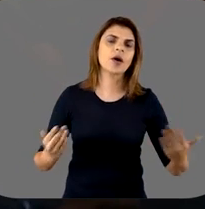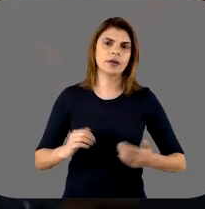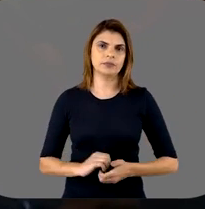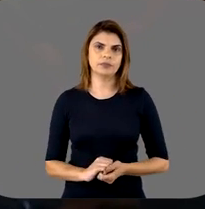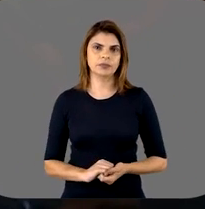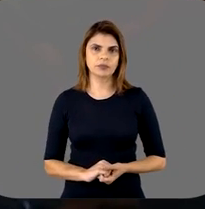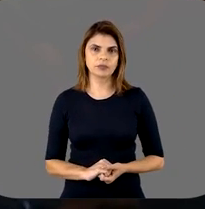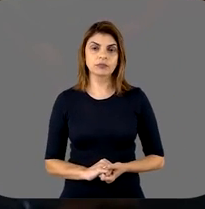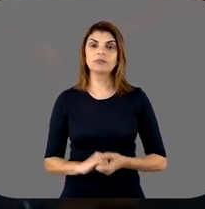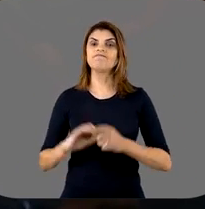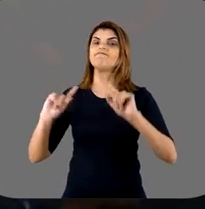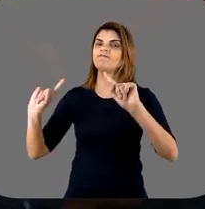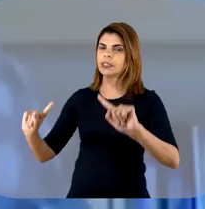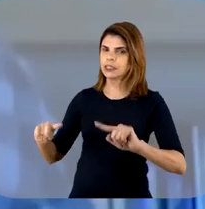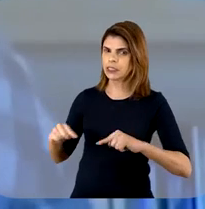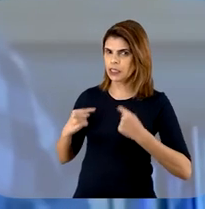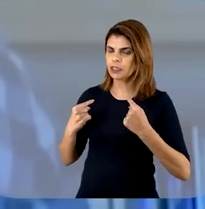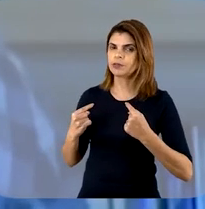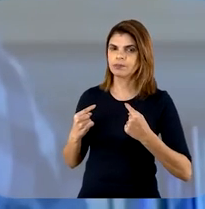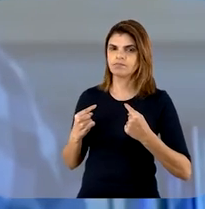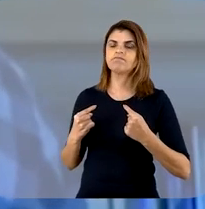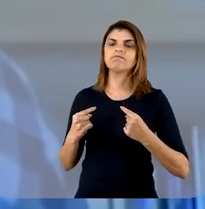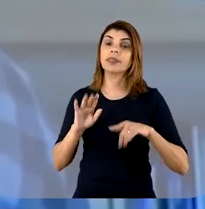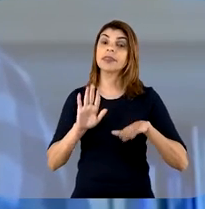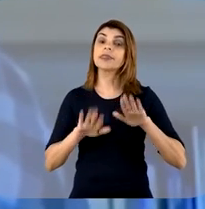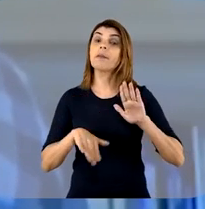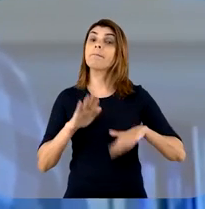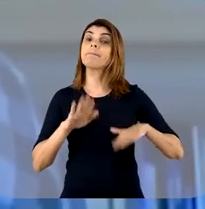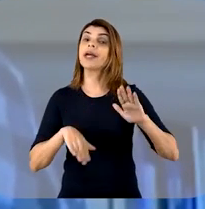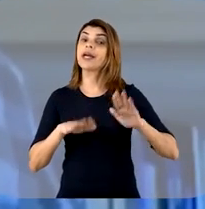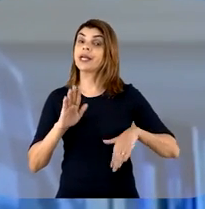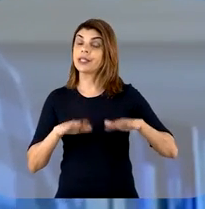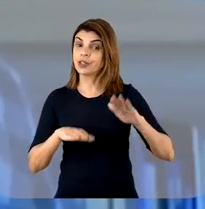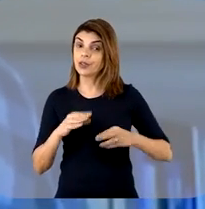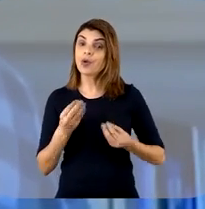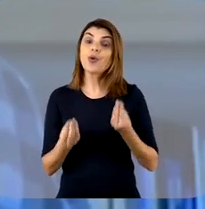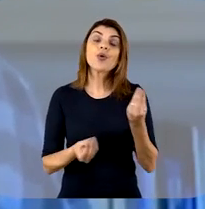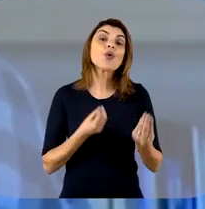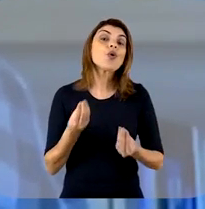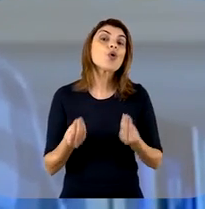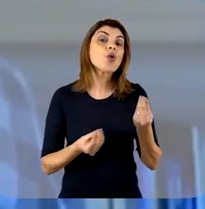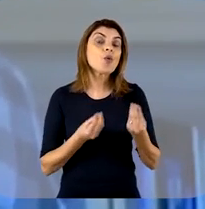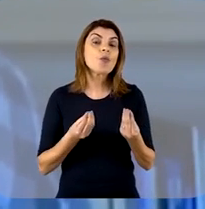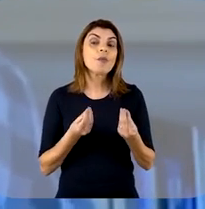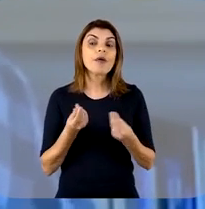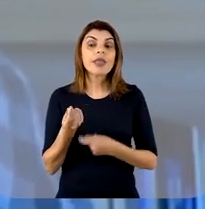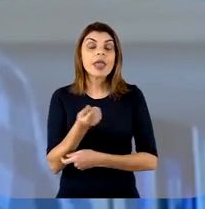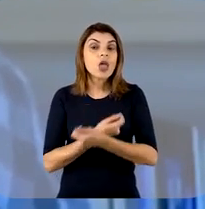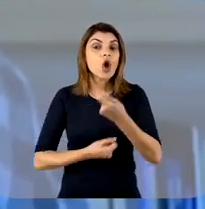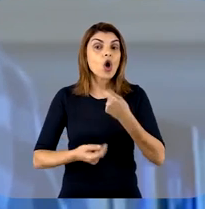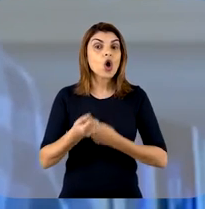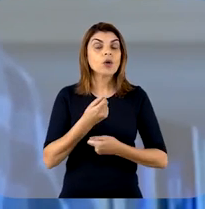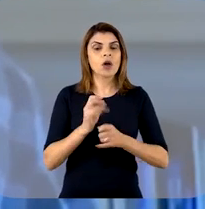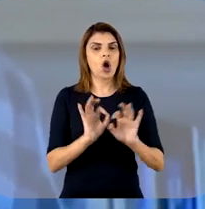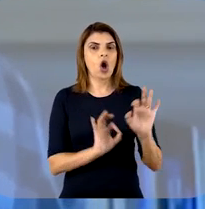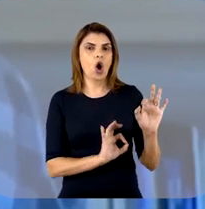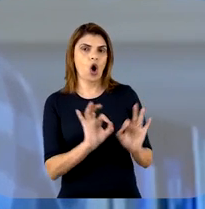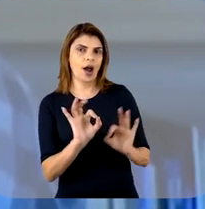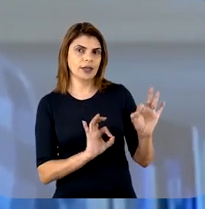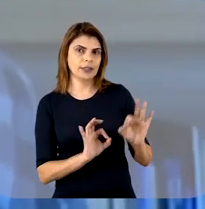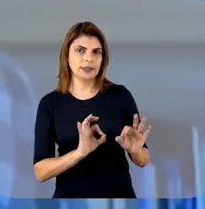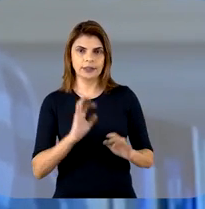Os desafios, eles dependem da forma com que a economia se organiza em cada